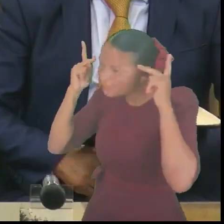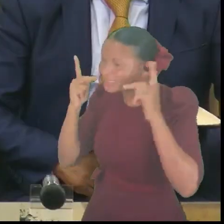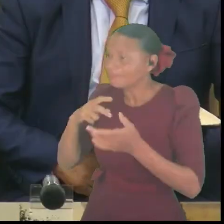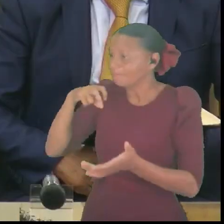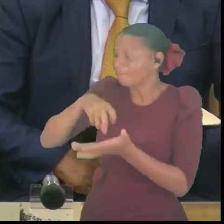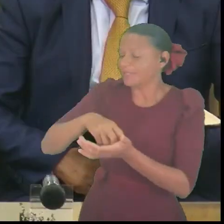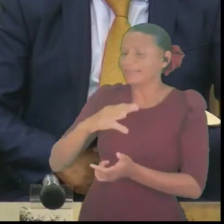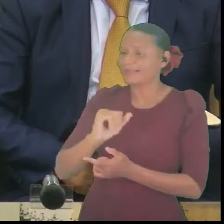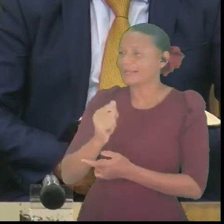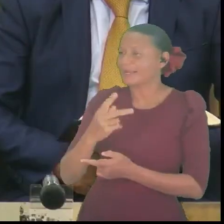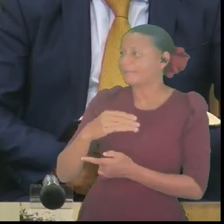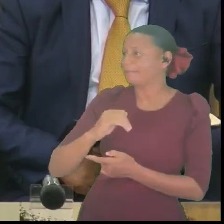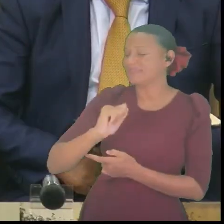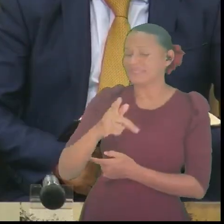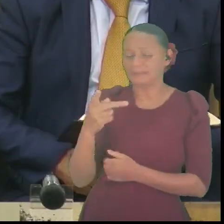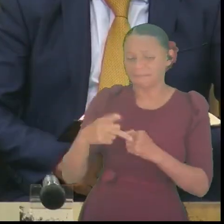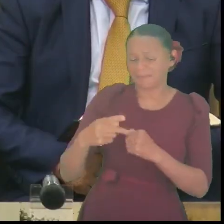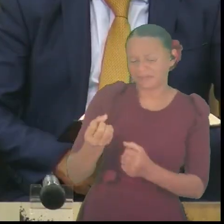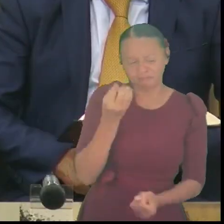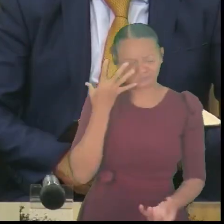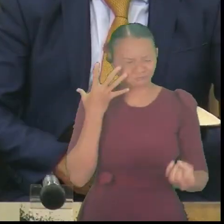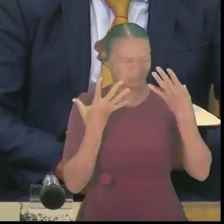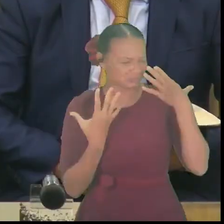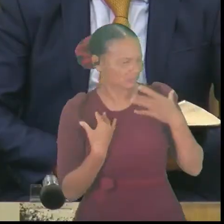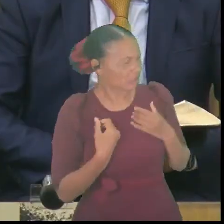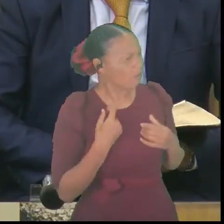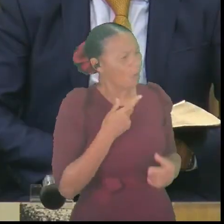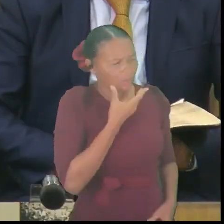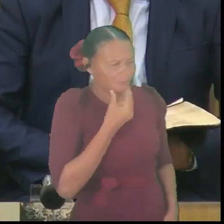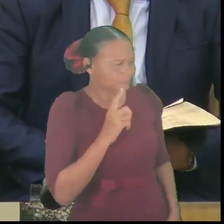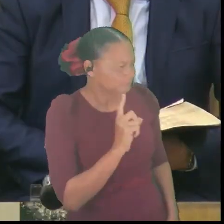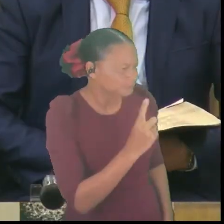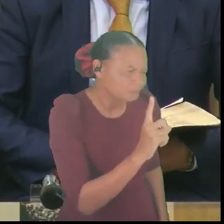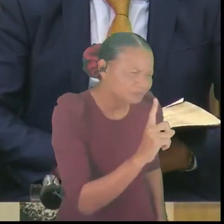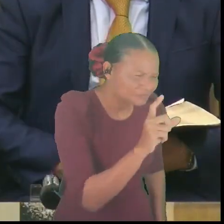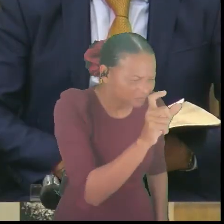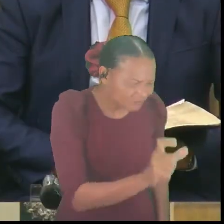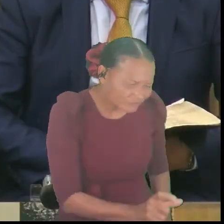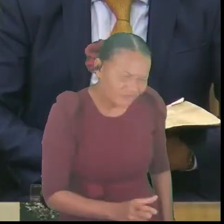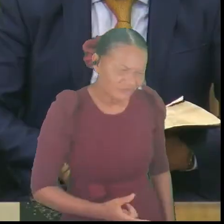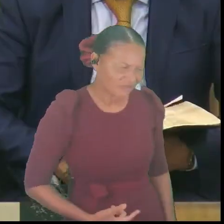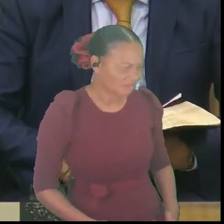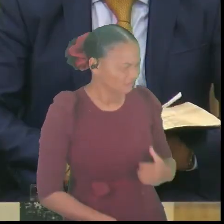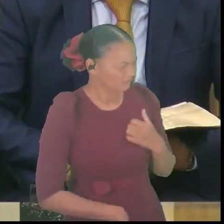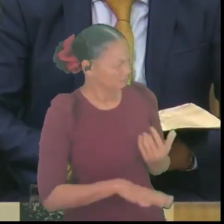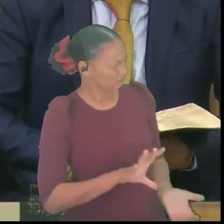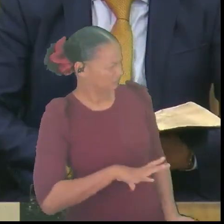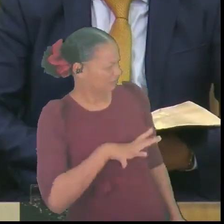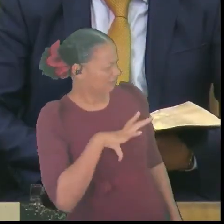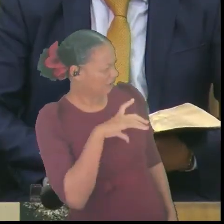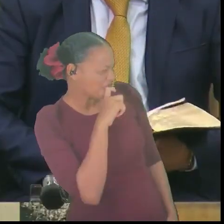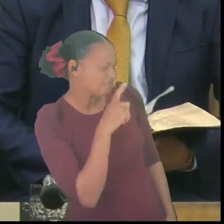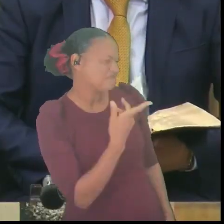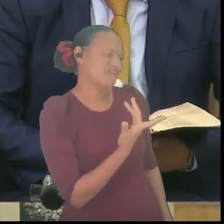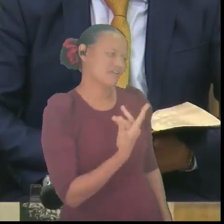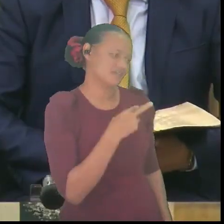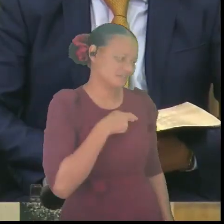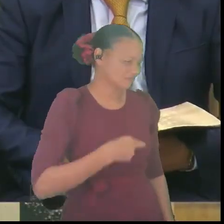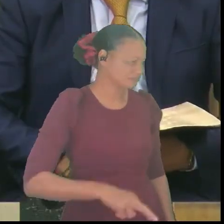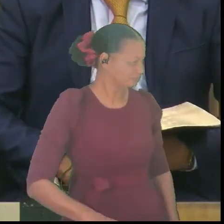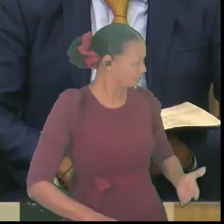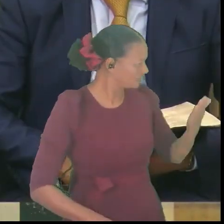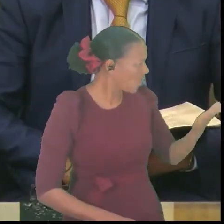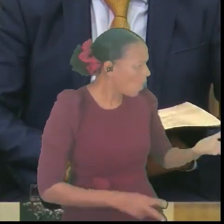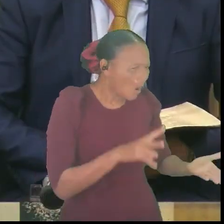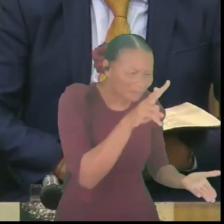por apedrejamento. Pilatos, examinando Jesus, viu que aquilo não passava de inveja religiosa e disse a ele: examinando